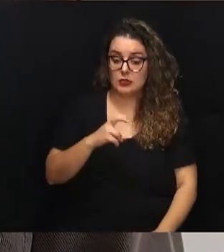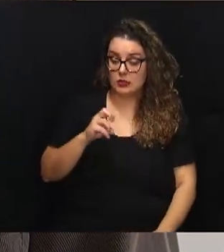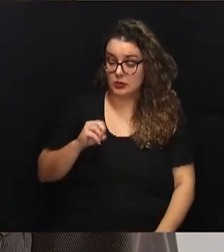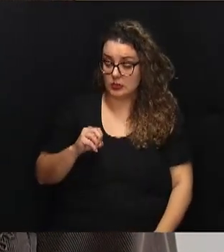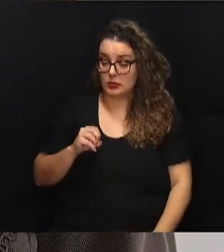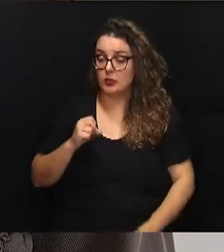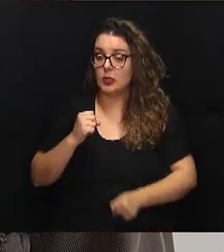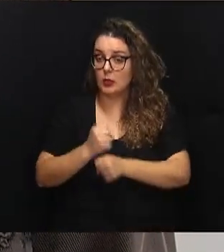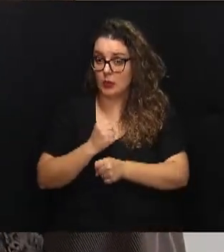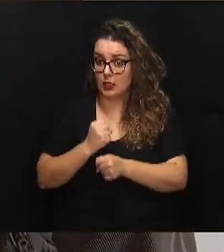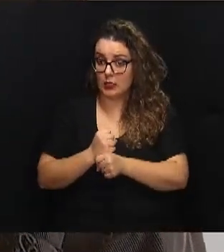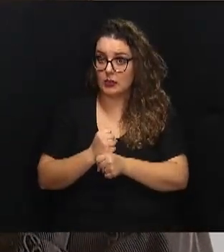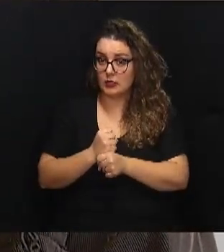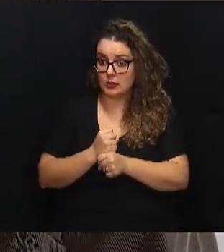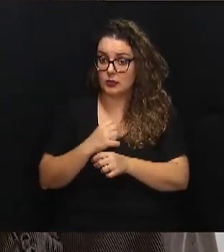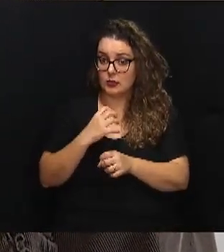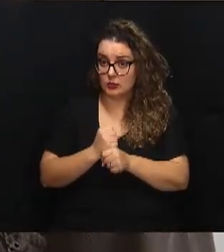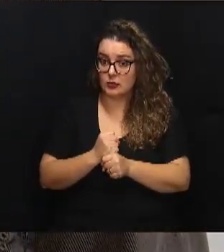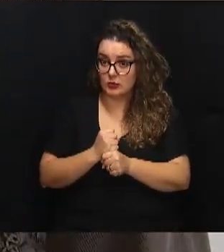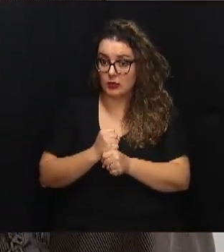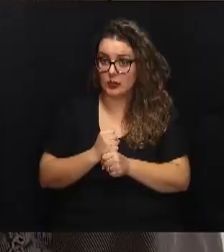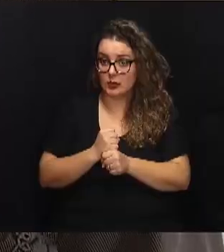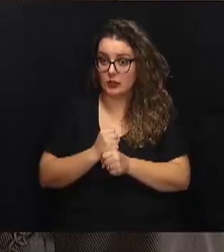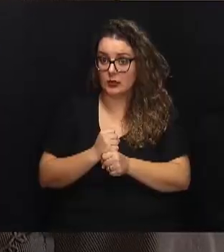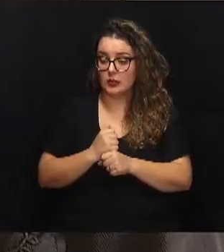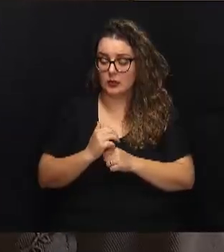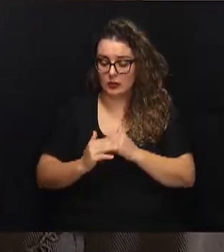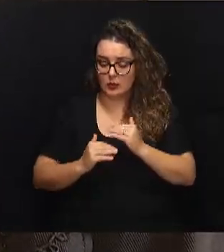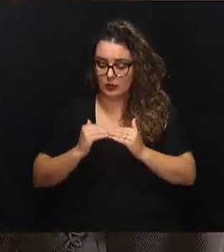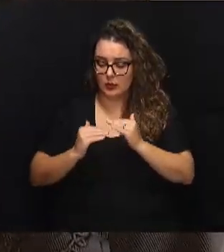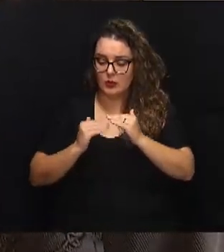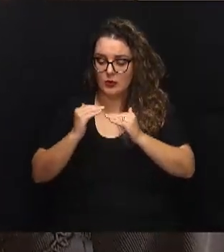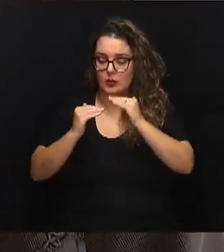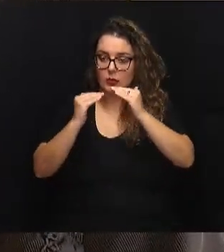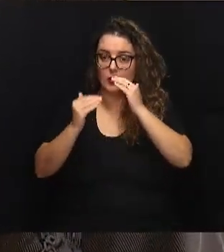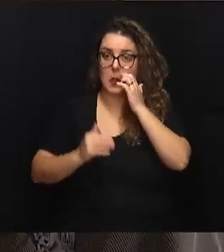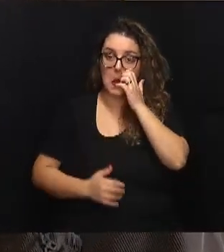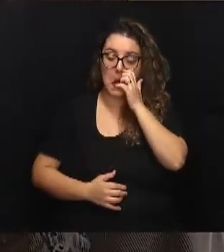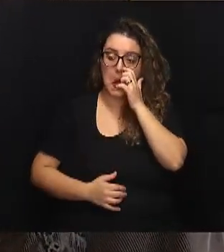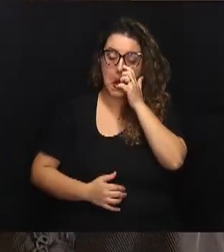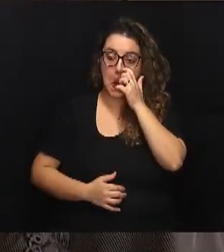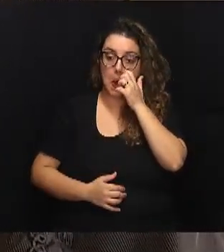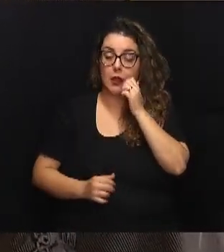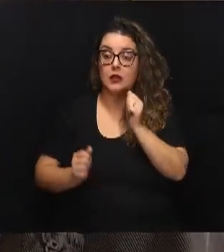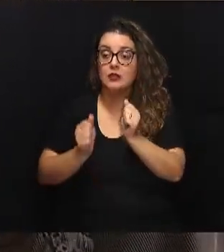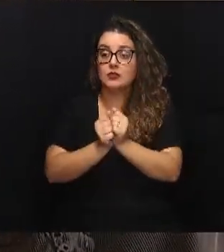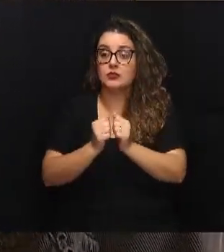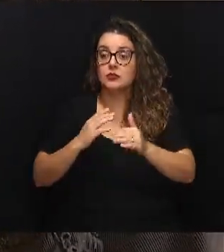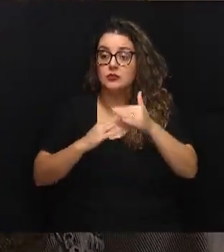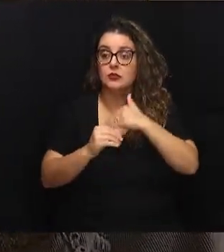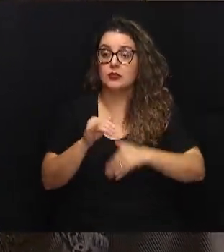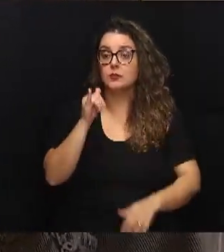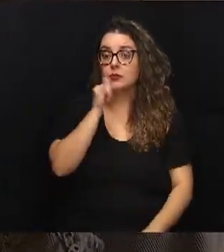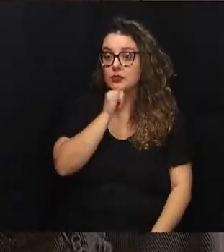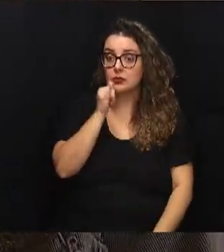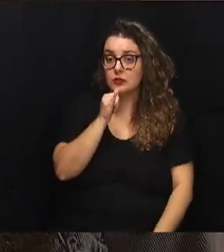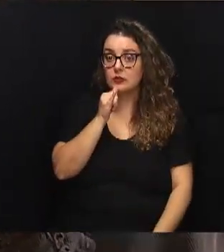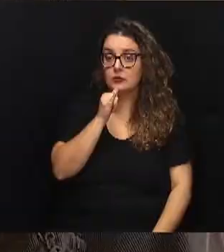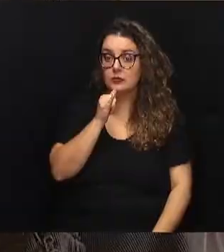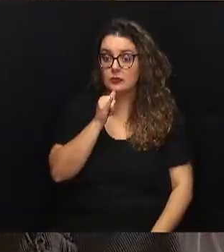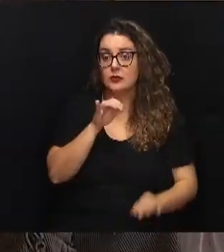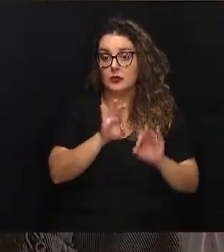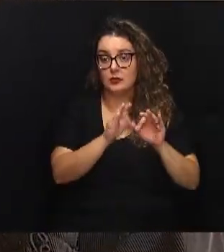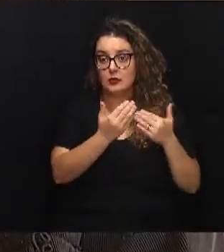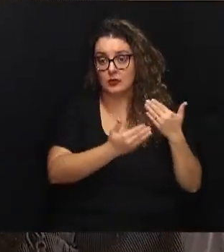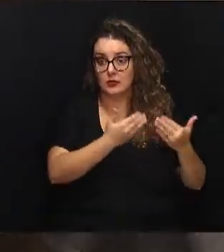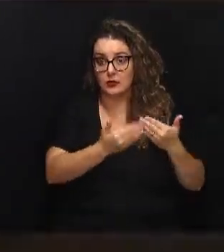anos, eles foram construídos junto aos imigrantes italianos e aos descendentes